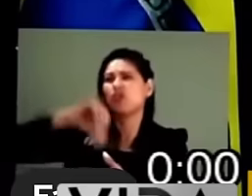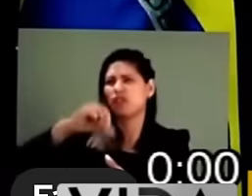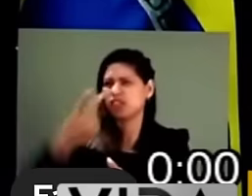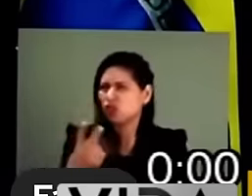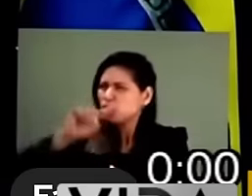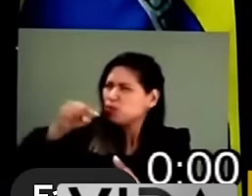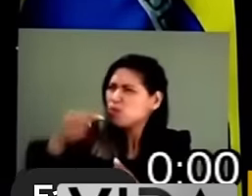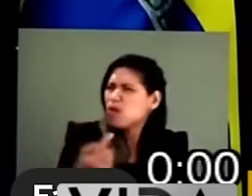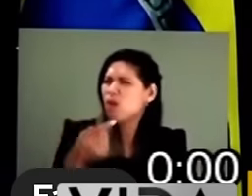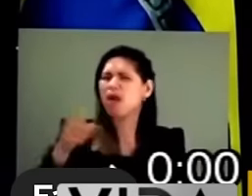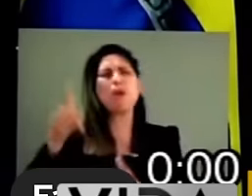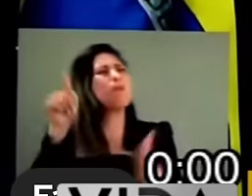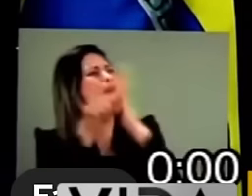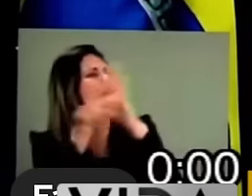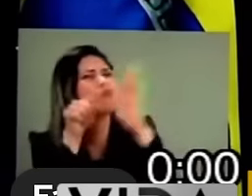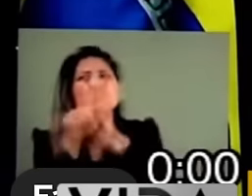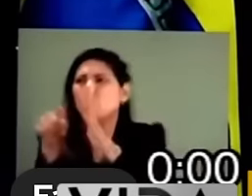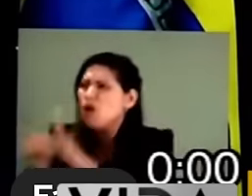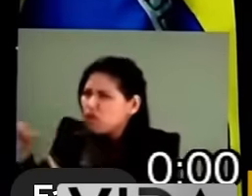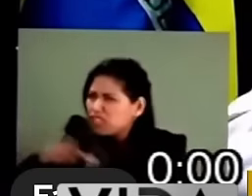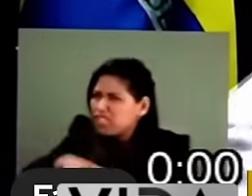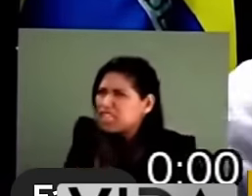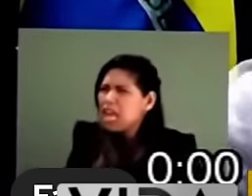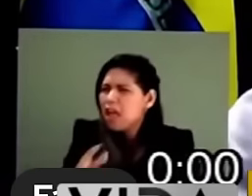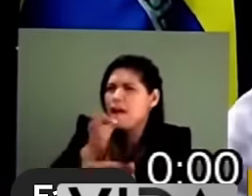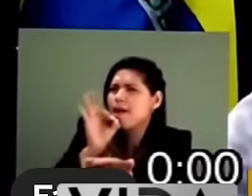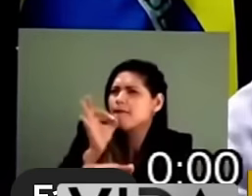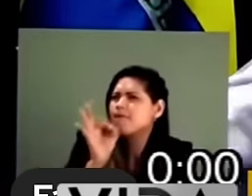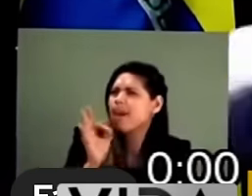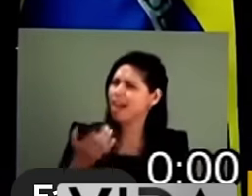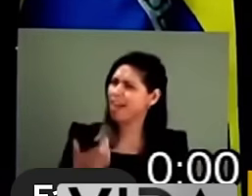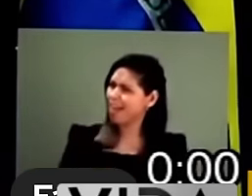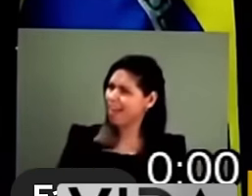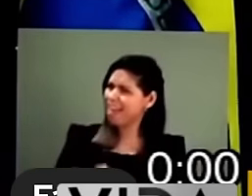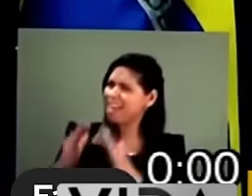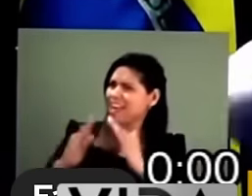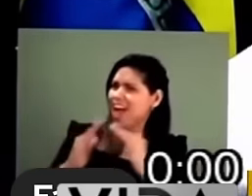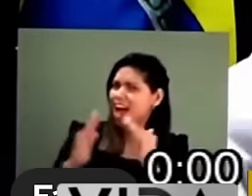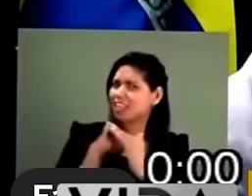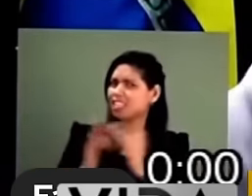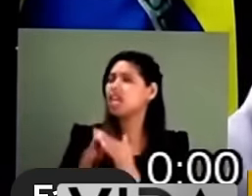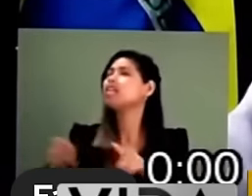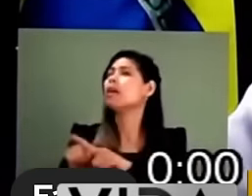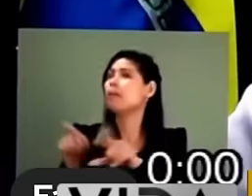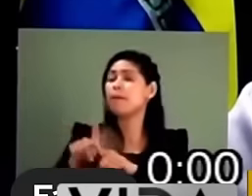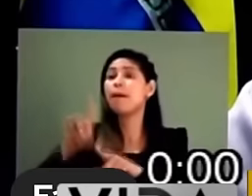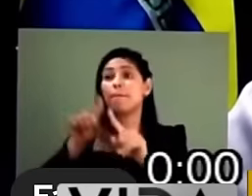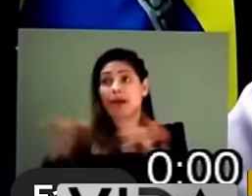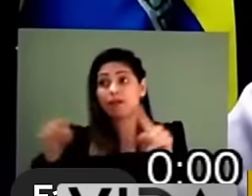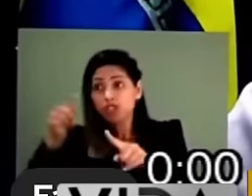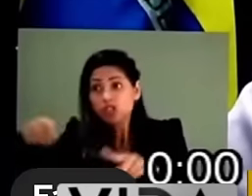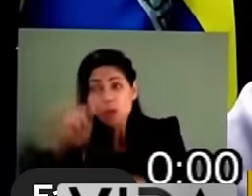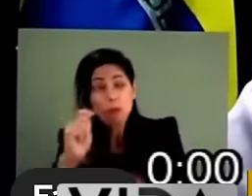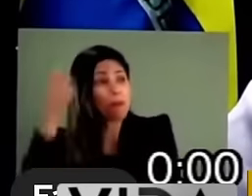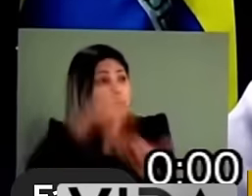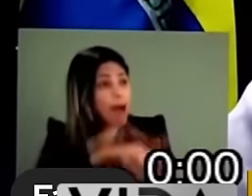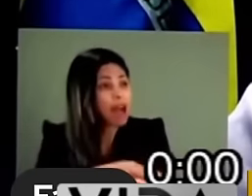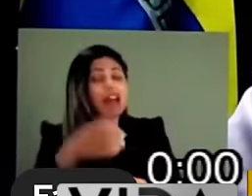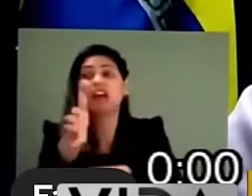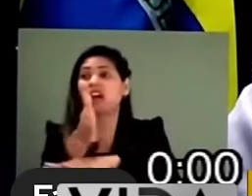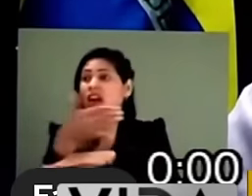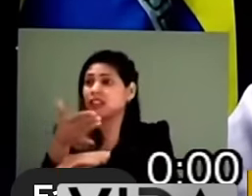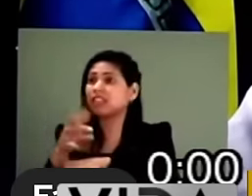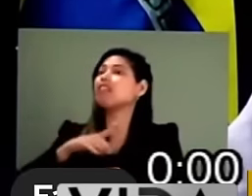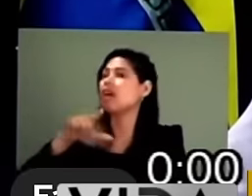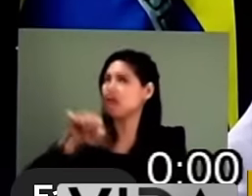pergunta para você, brasileiro. Você tem café da manhã com presunto Parma? Mas você paga para a casa civil ter. Agora, isso aqui, gente, presunto pernil,